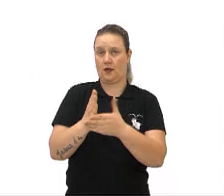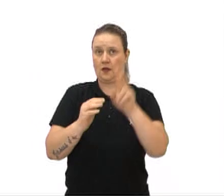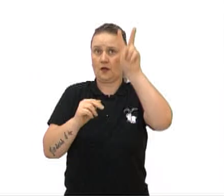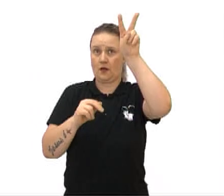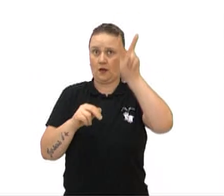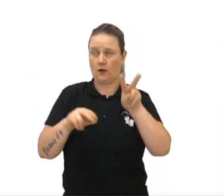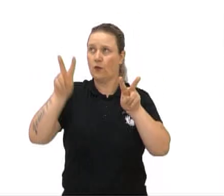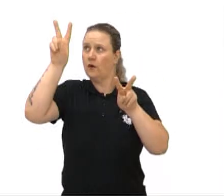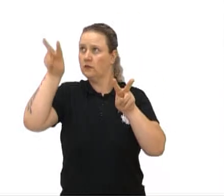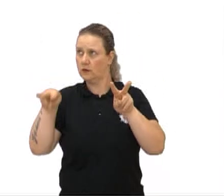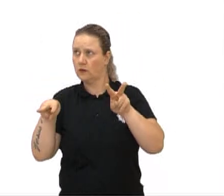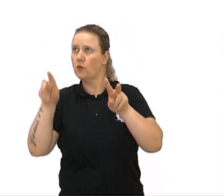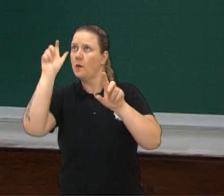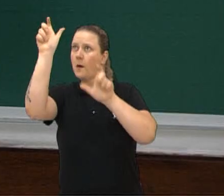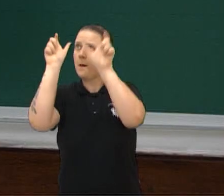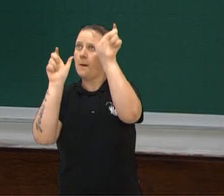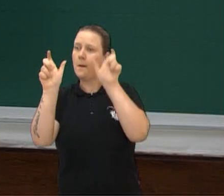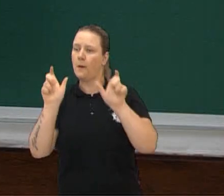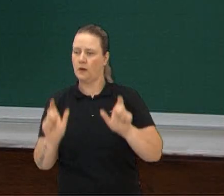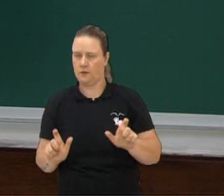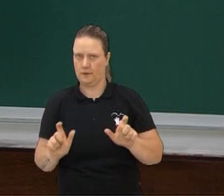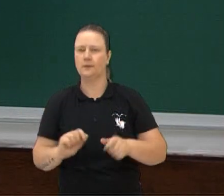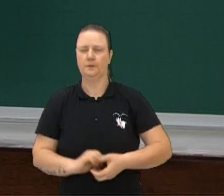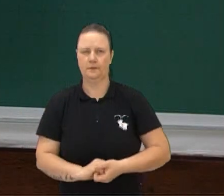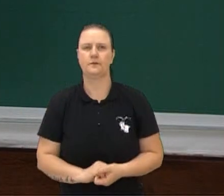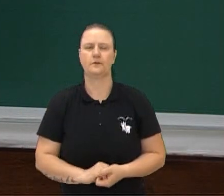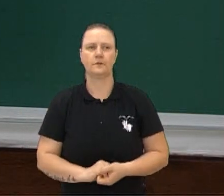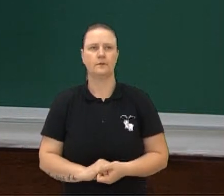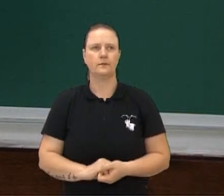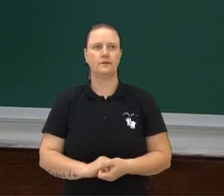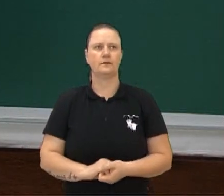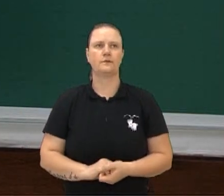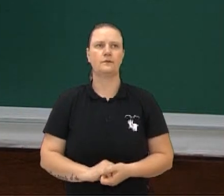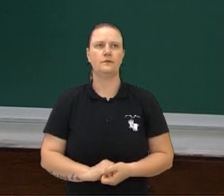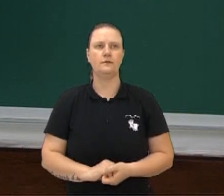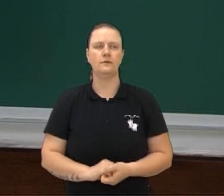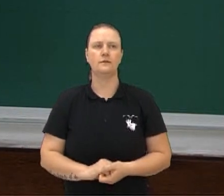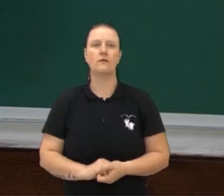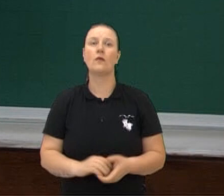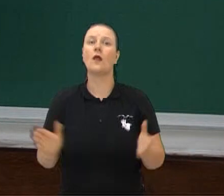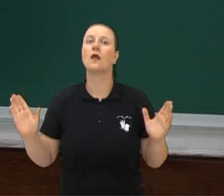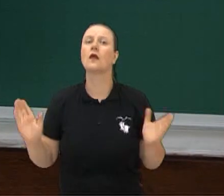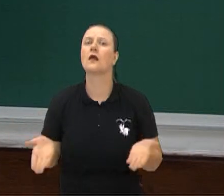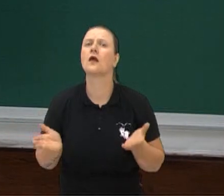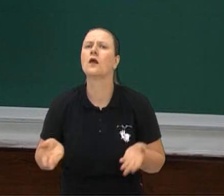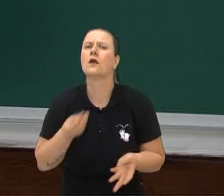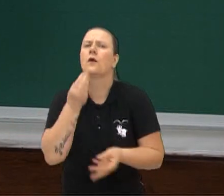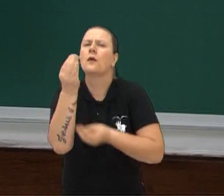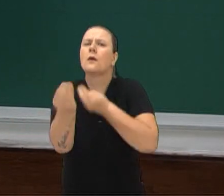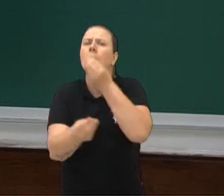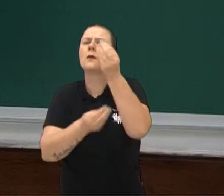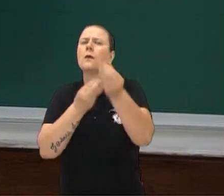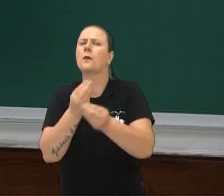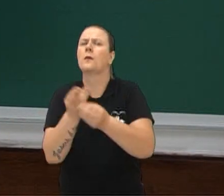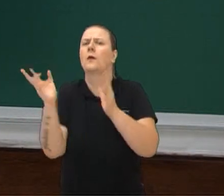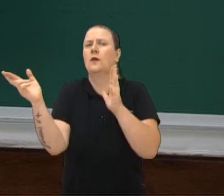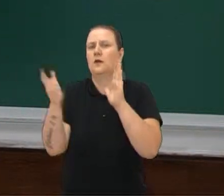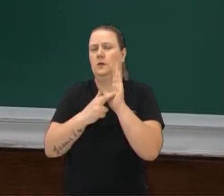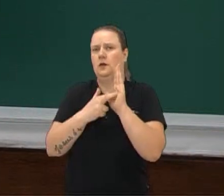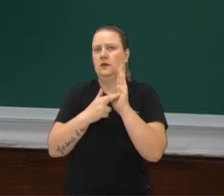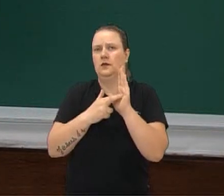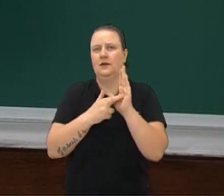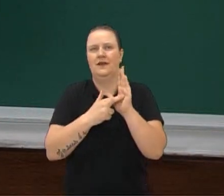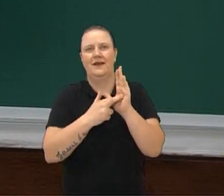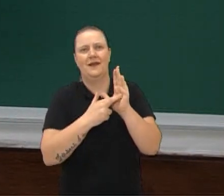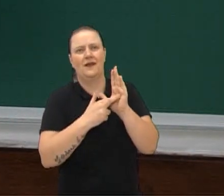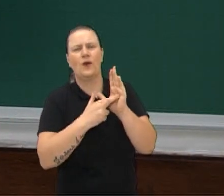para saudações e frases para despedidas. Agora, como responder a saludos e despedidas